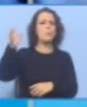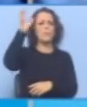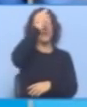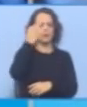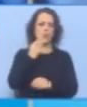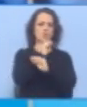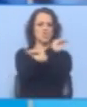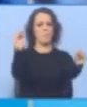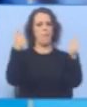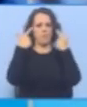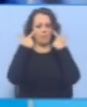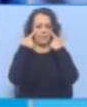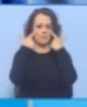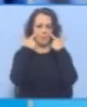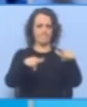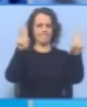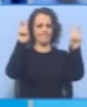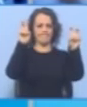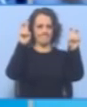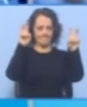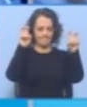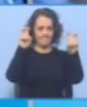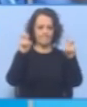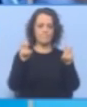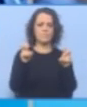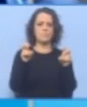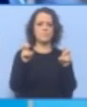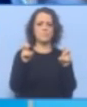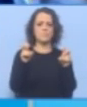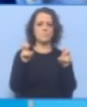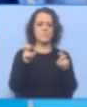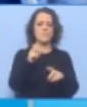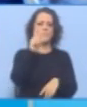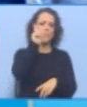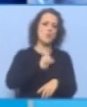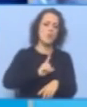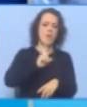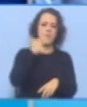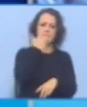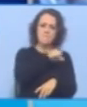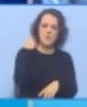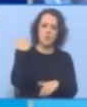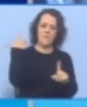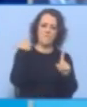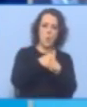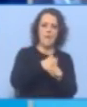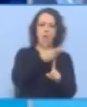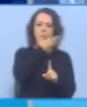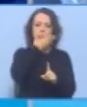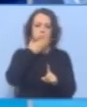chamaram a atenção para situações em que a mulher é vítima de violência, de assédio,